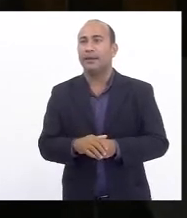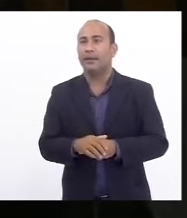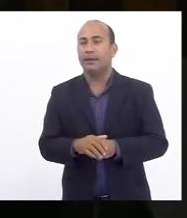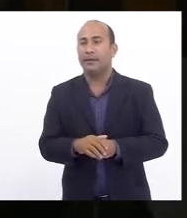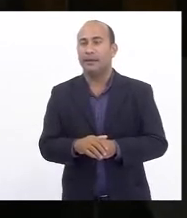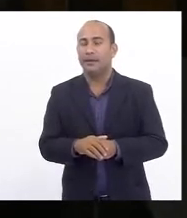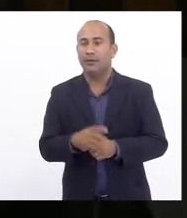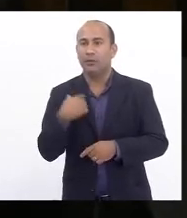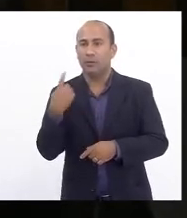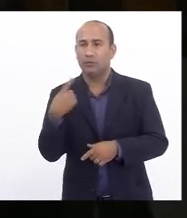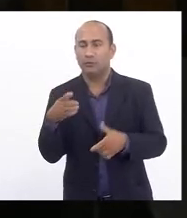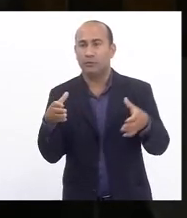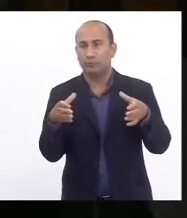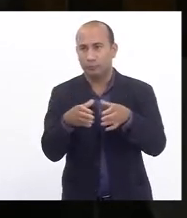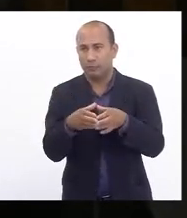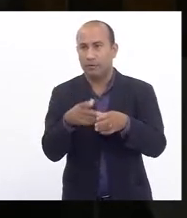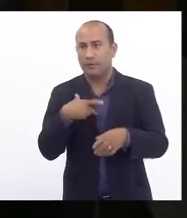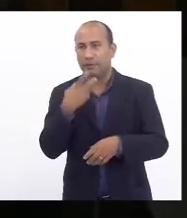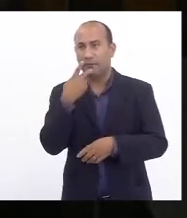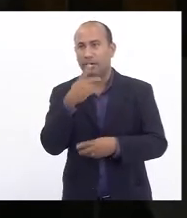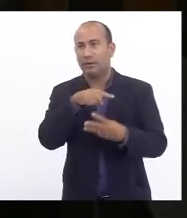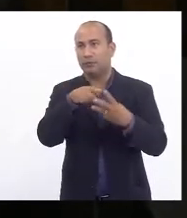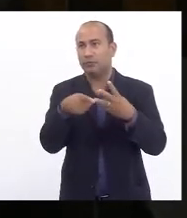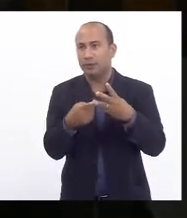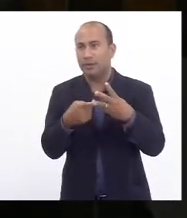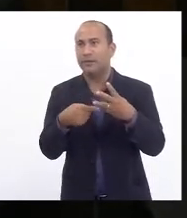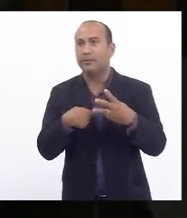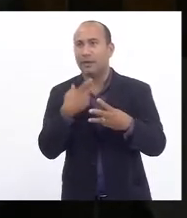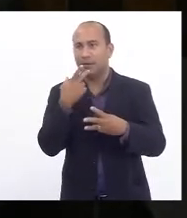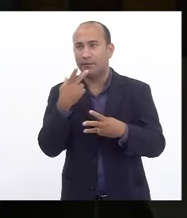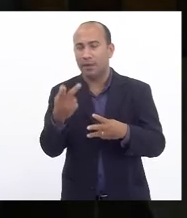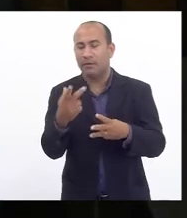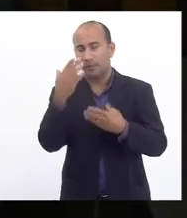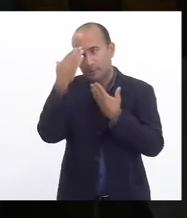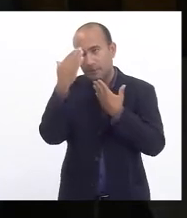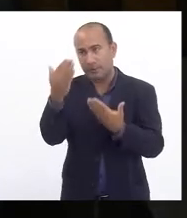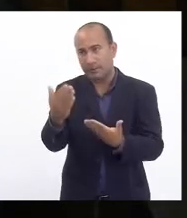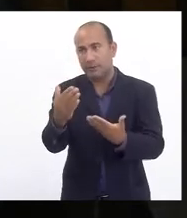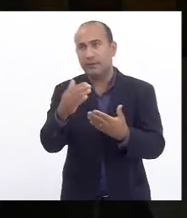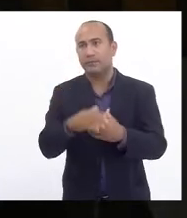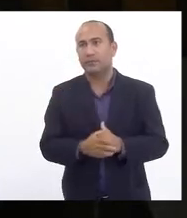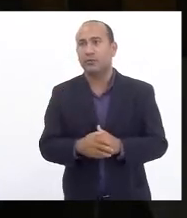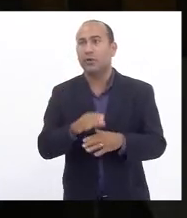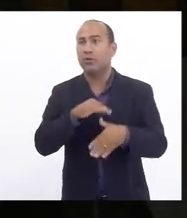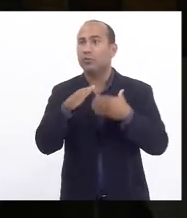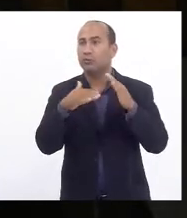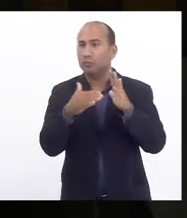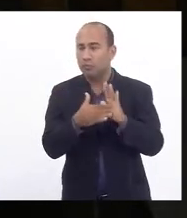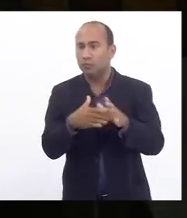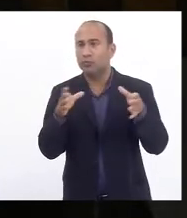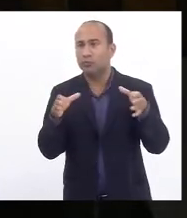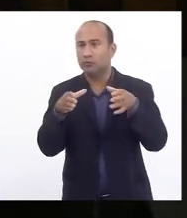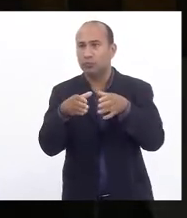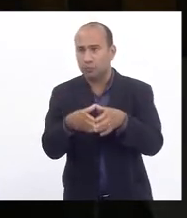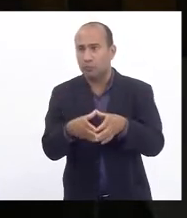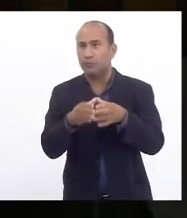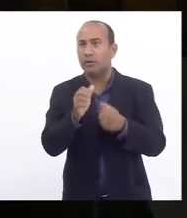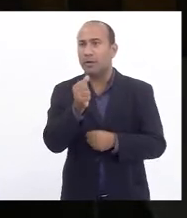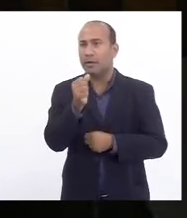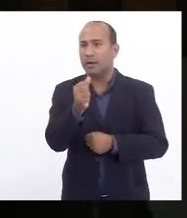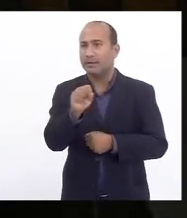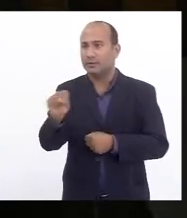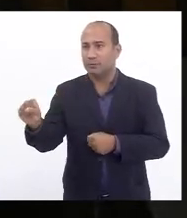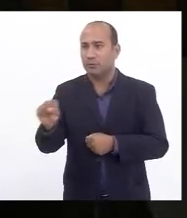do nosso do gabinete e citando essas três assessora seu saúde o agradeço e se tu todas as assessorias de